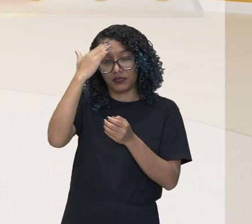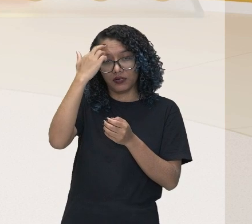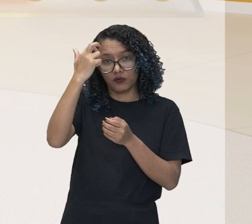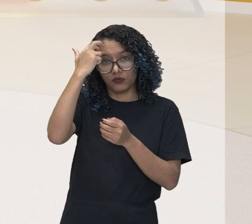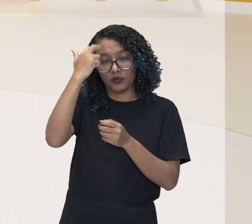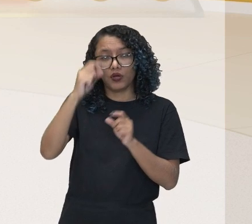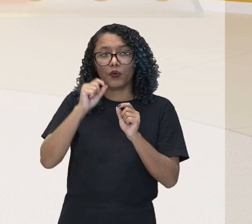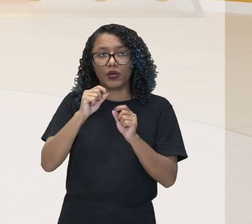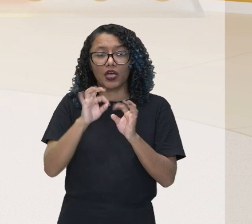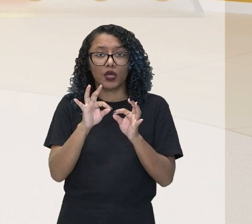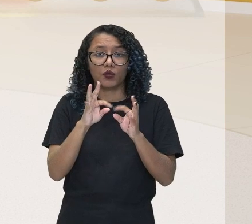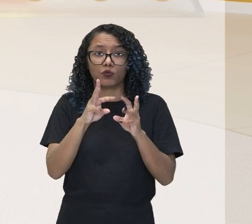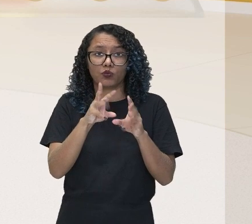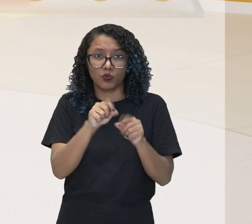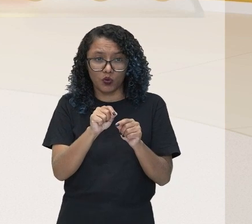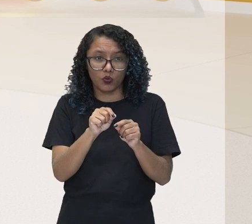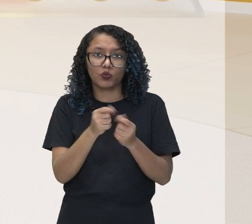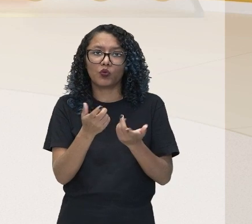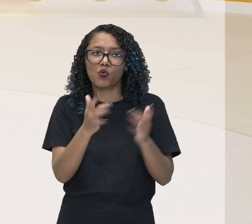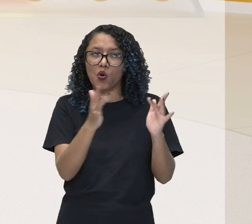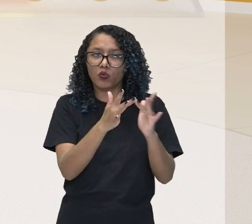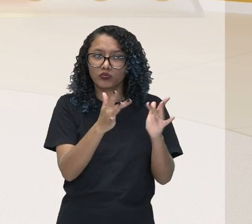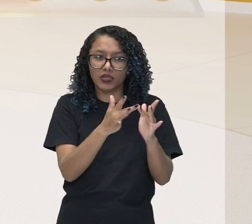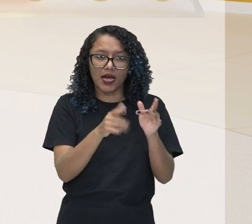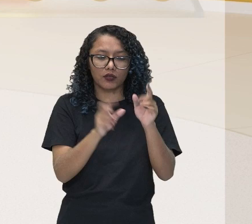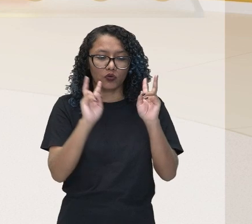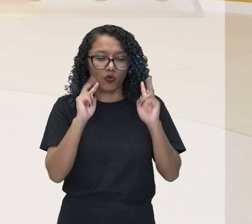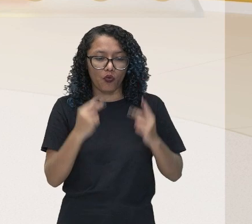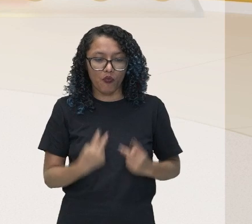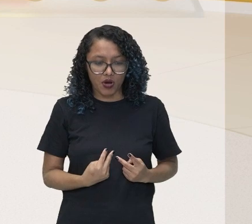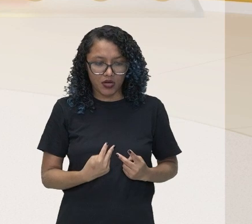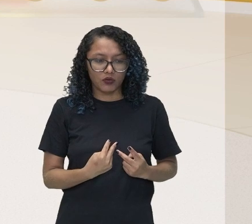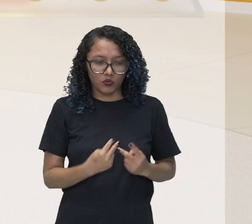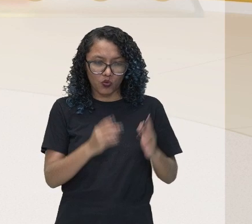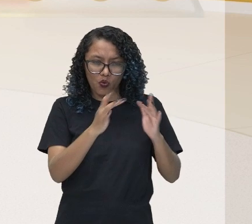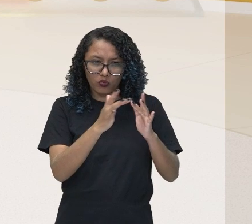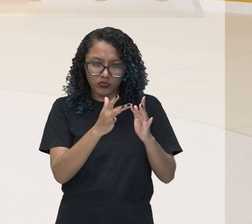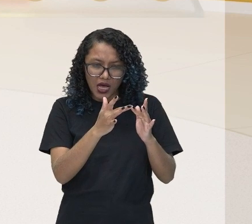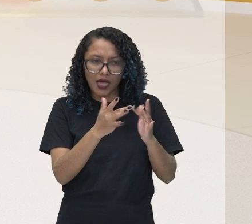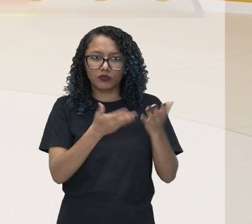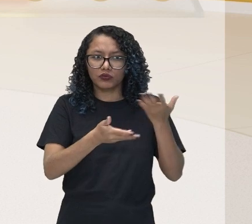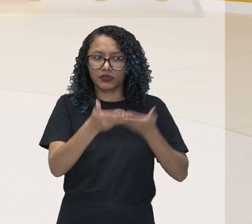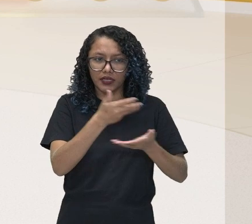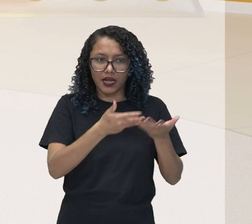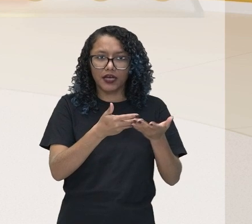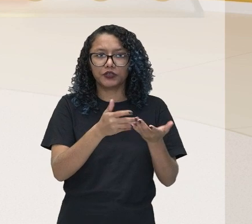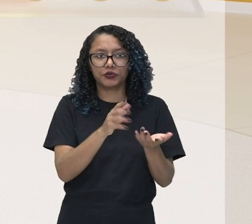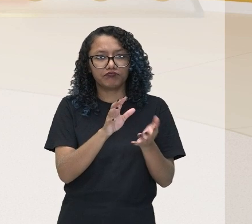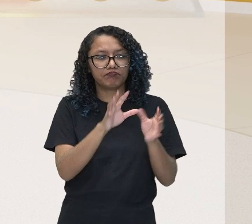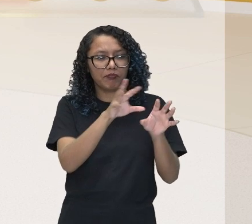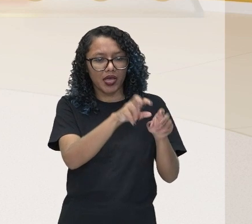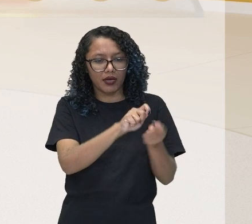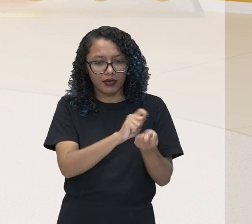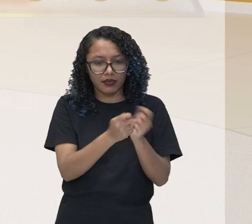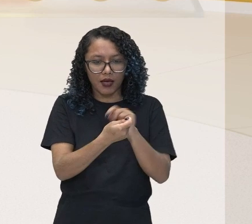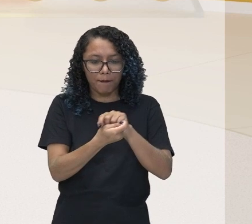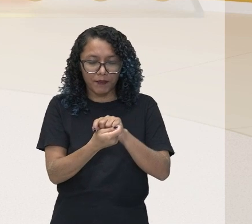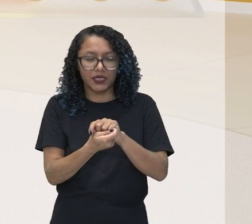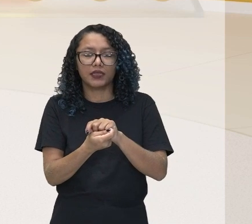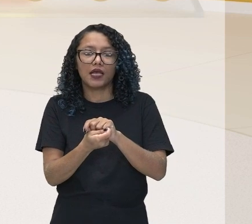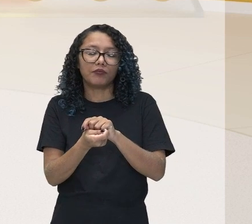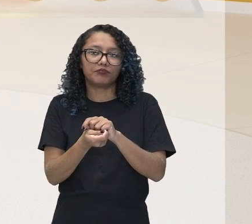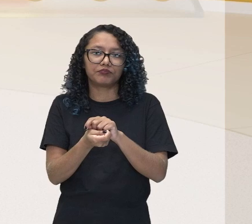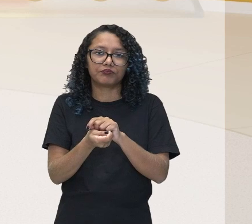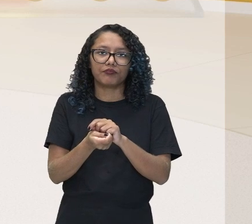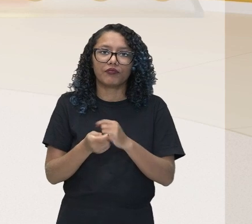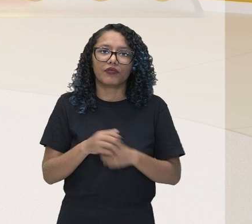pelo homem, que o homem toca e transforma em algo cultural, está na natureza, a natureza foi dada